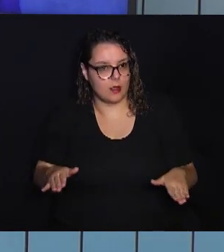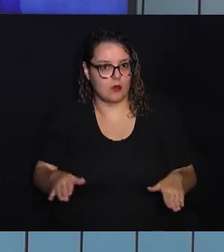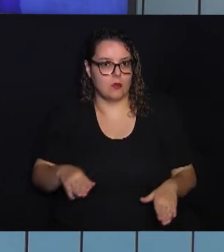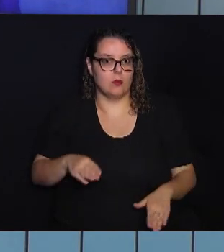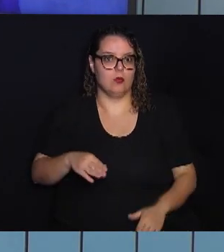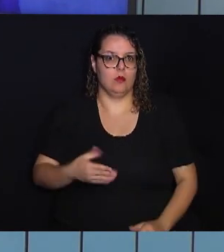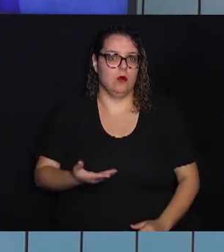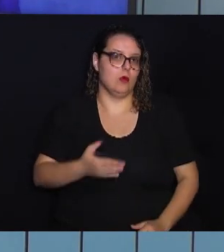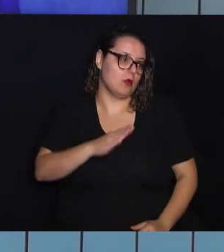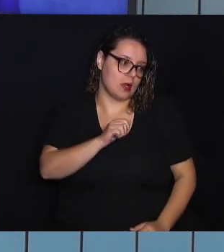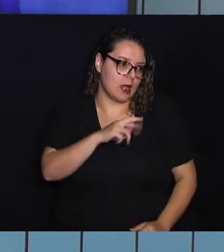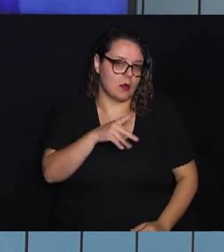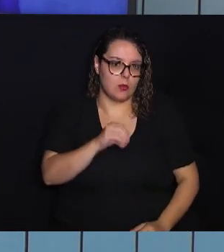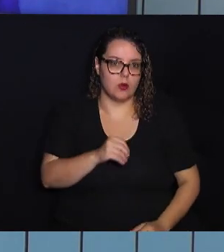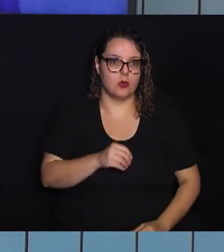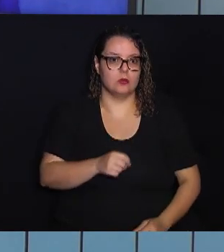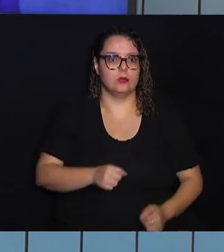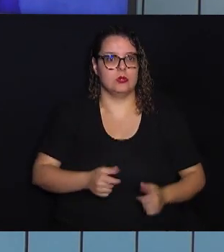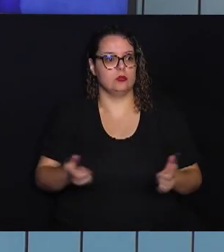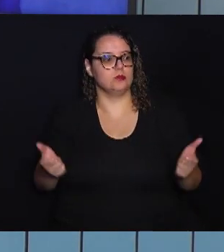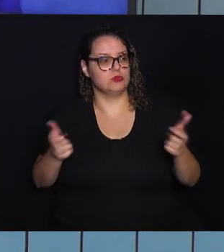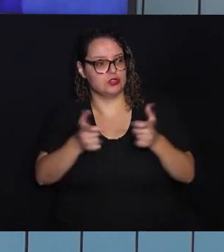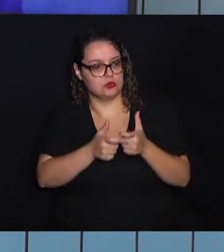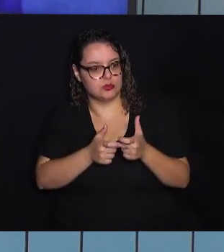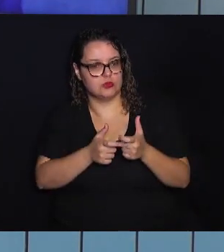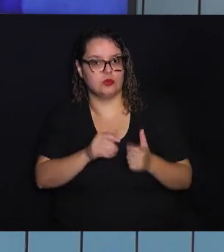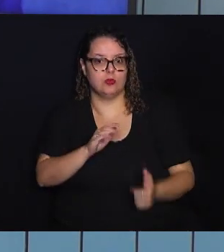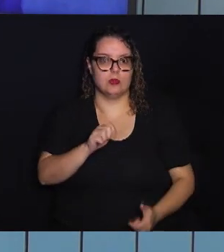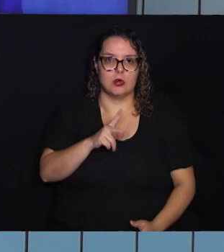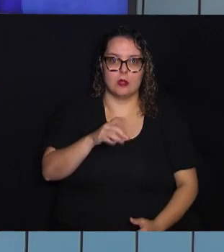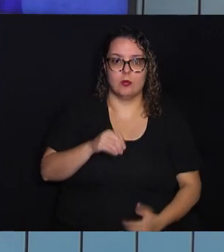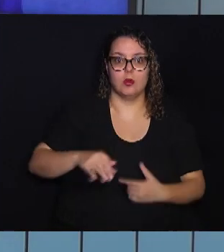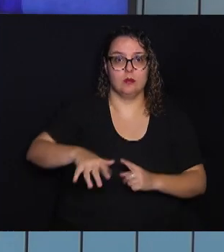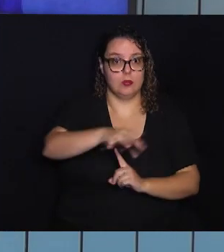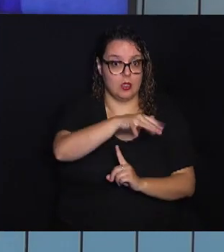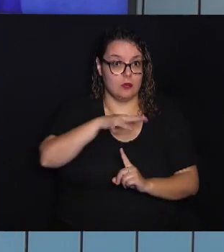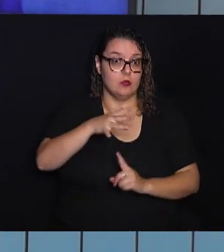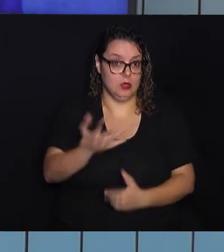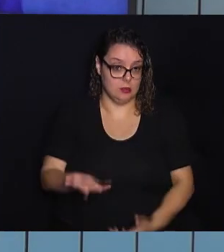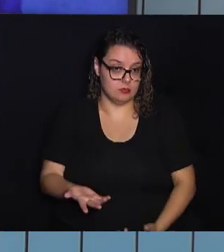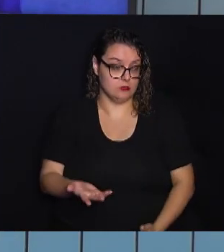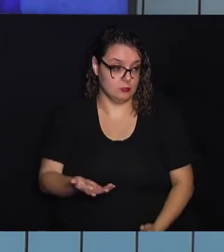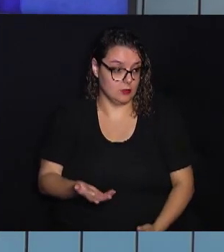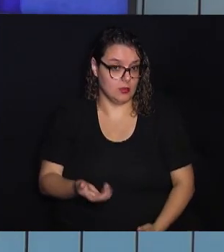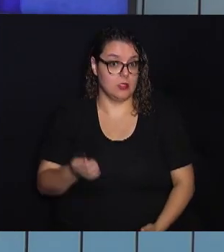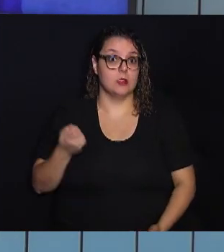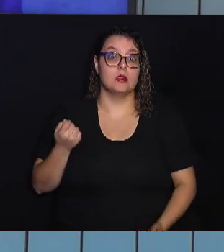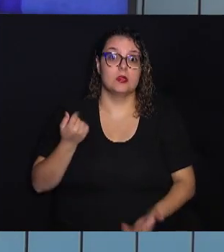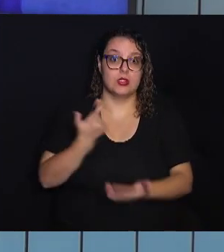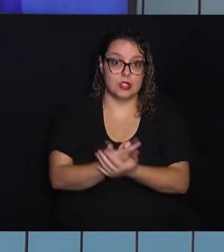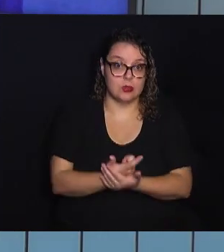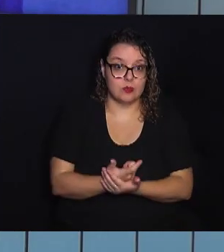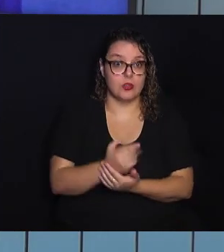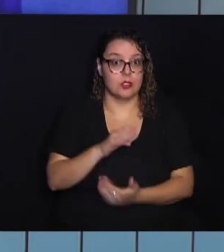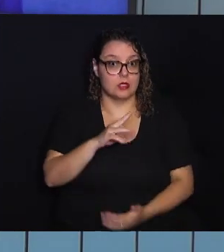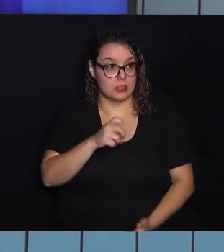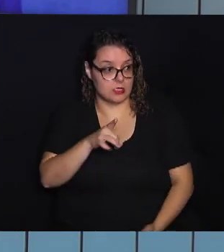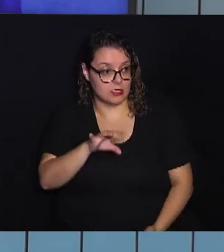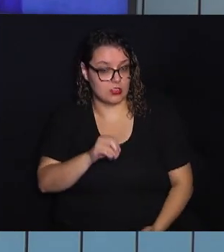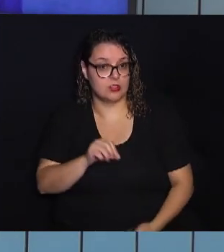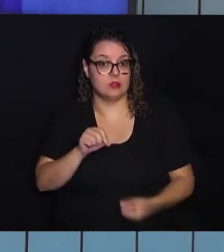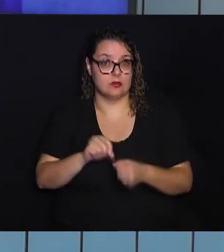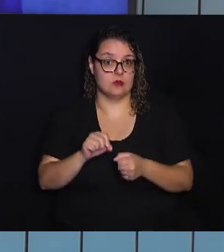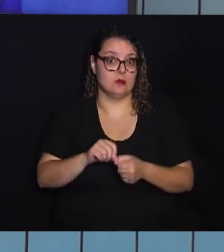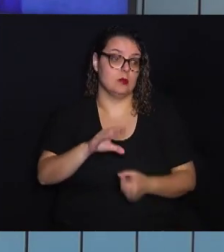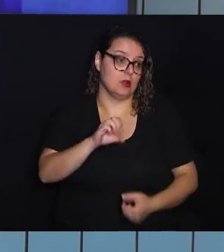mitigação compensando, né? Você emitiu um tanto de carbono no meio ambiente, na atmosfera, e você